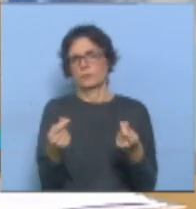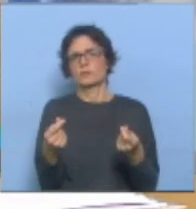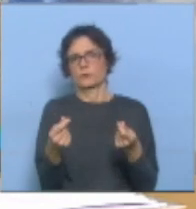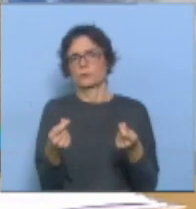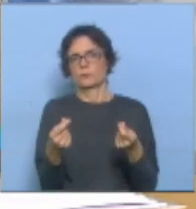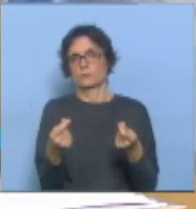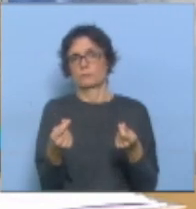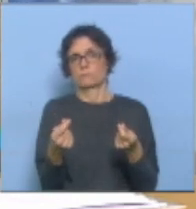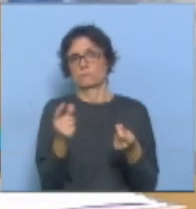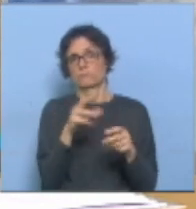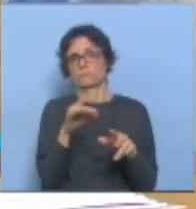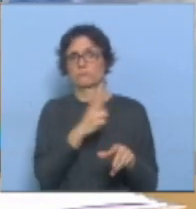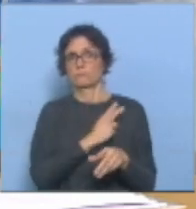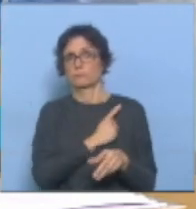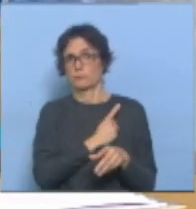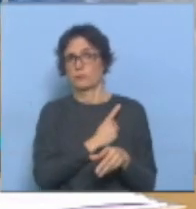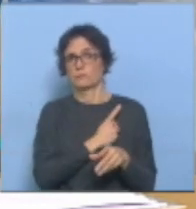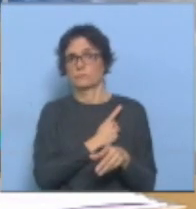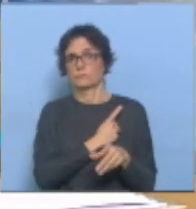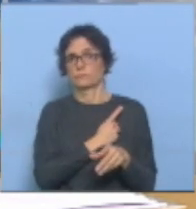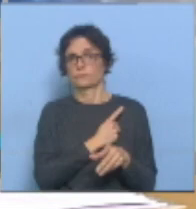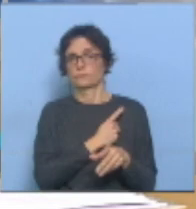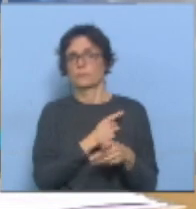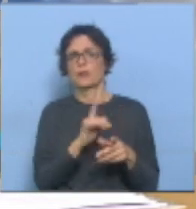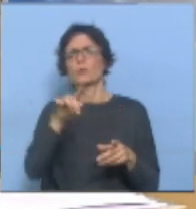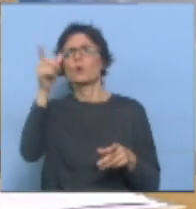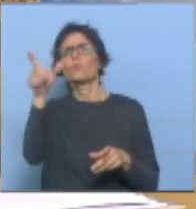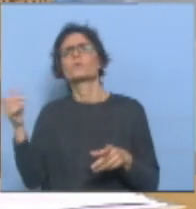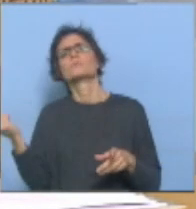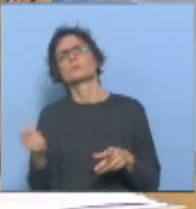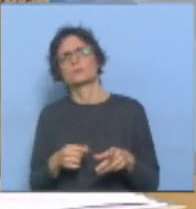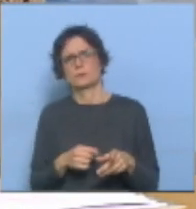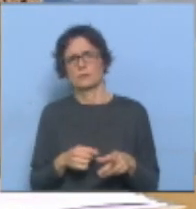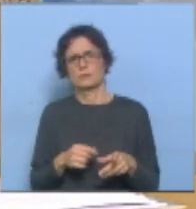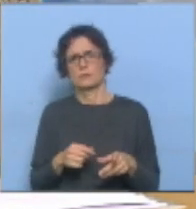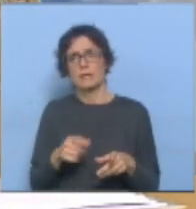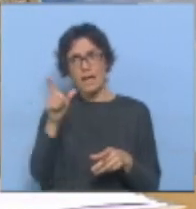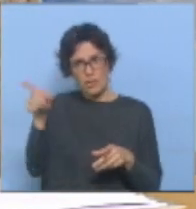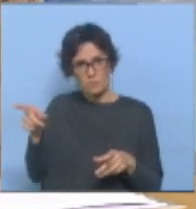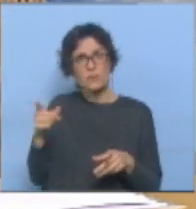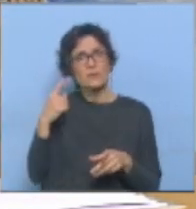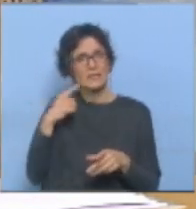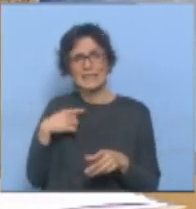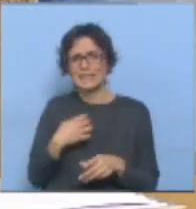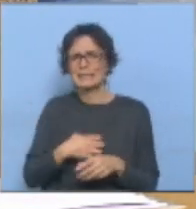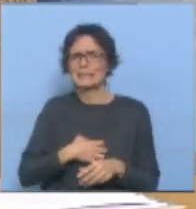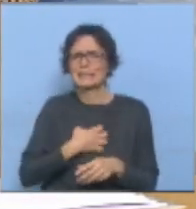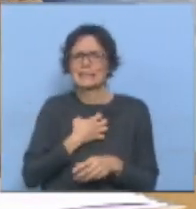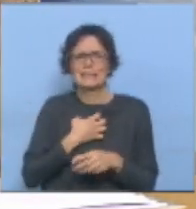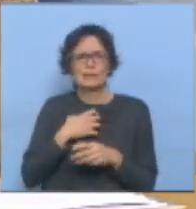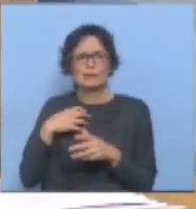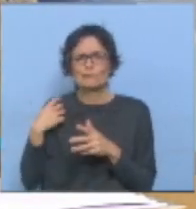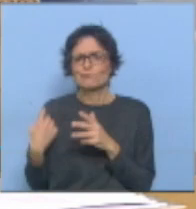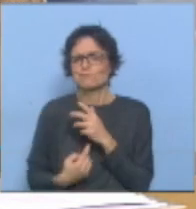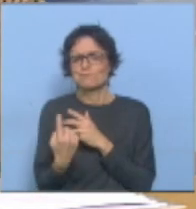mesmo bastante dinheiro. E, portanto, as outras pessoas, aquelas que eventualmente se sentem mais desesperançadas e mais sós,